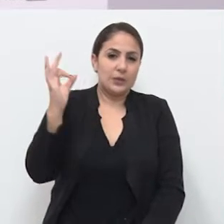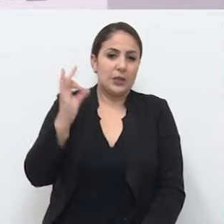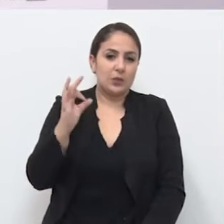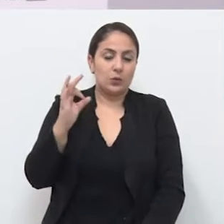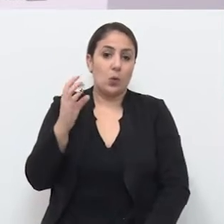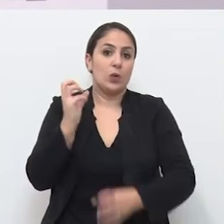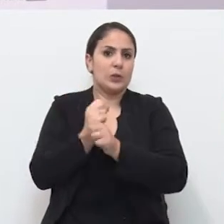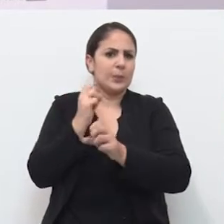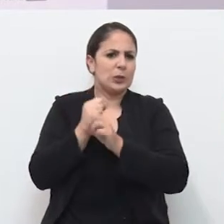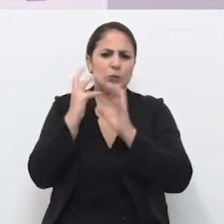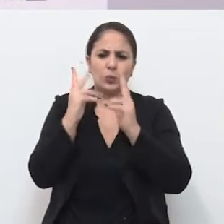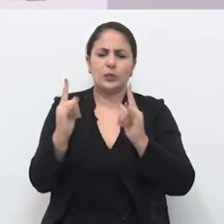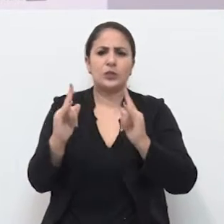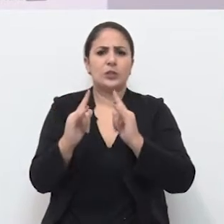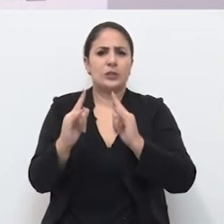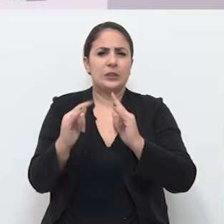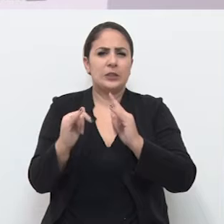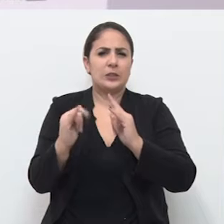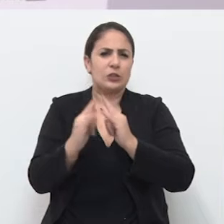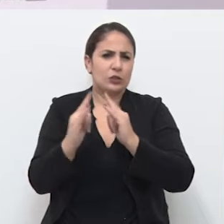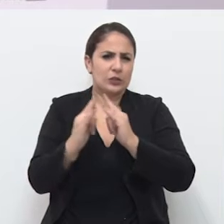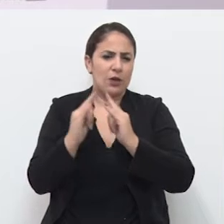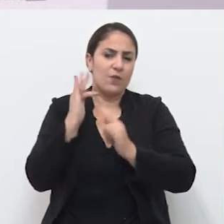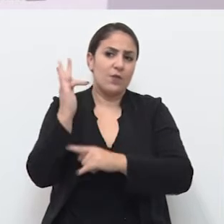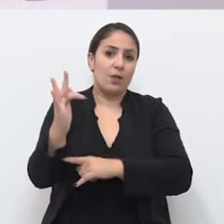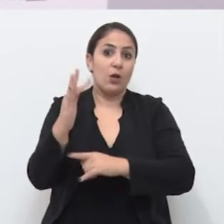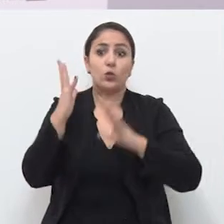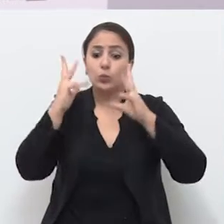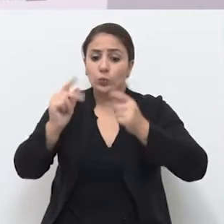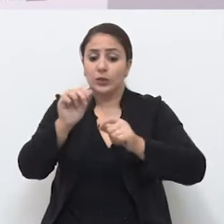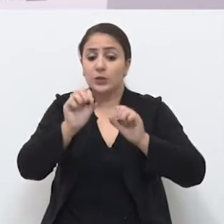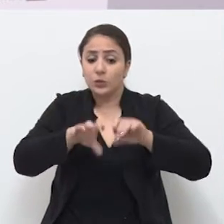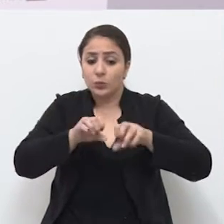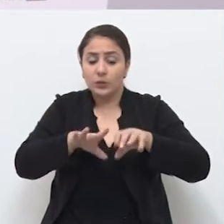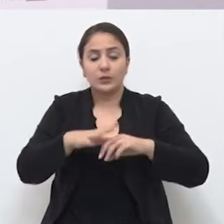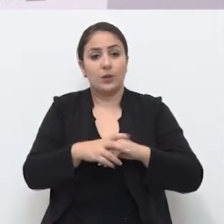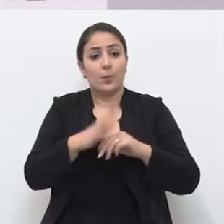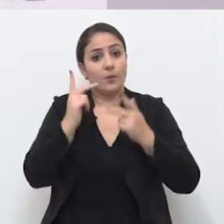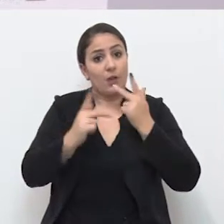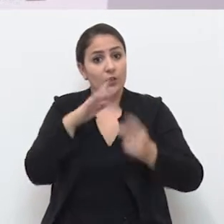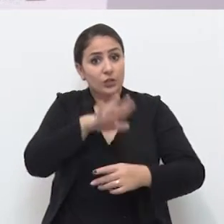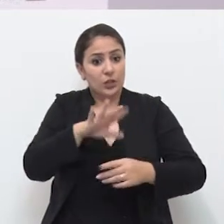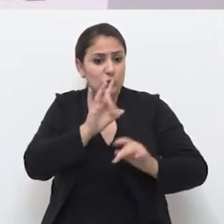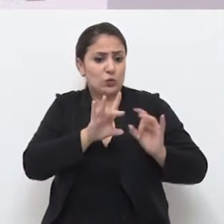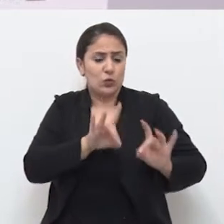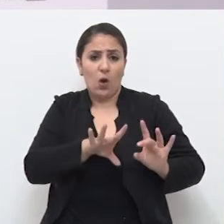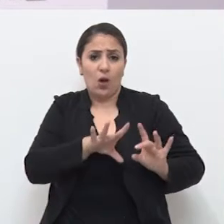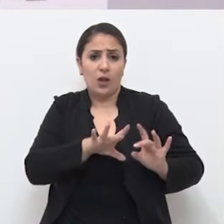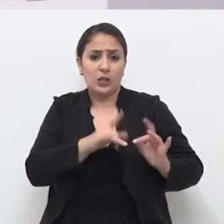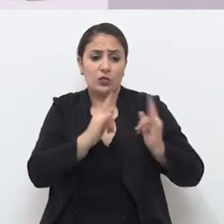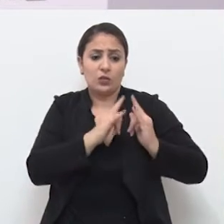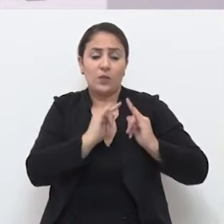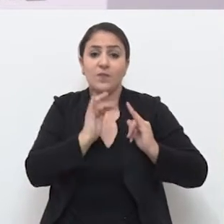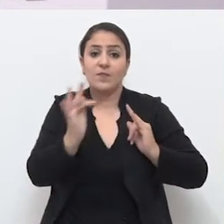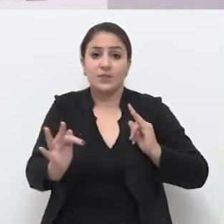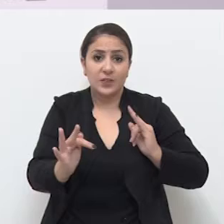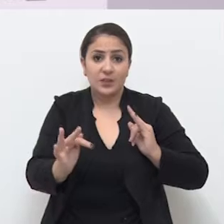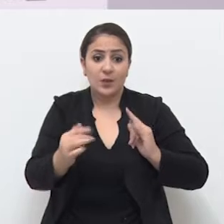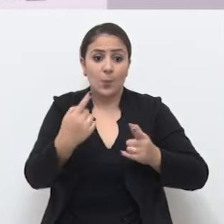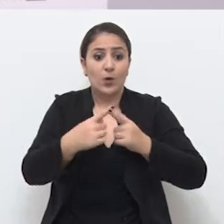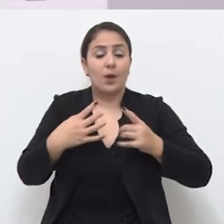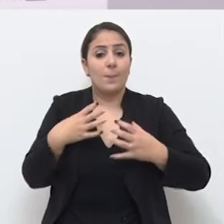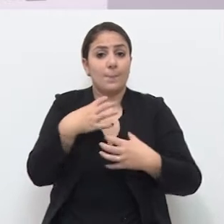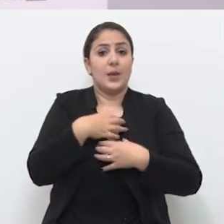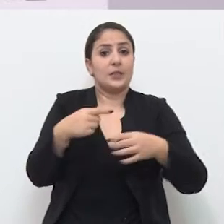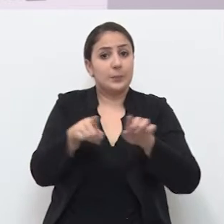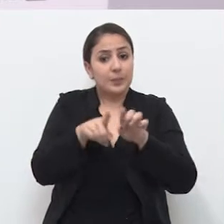30% dos orçamentos de todas as instituições federais, de toda a educação, para se dizer, porque não é só das instituições federais,